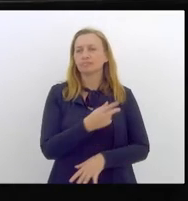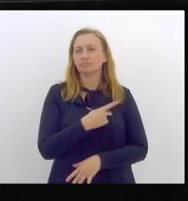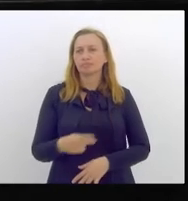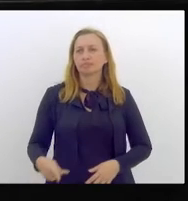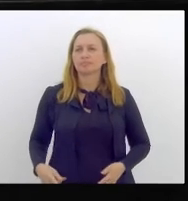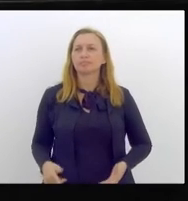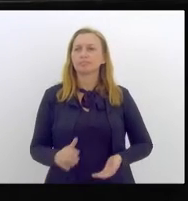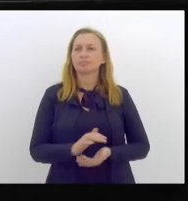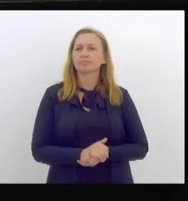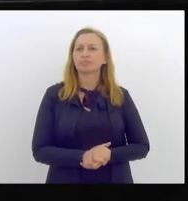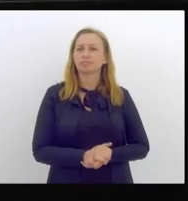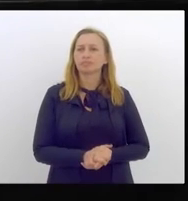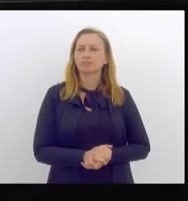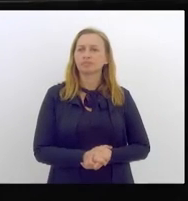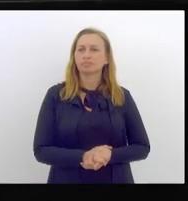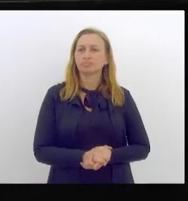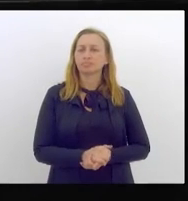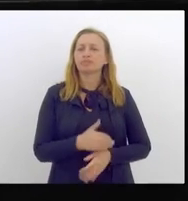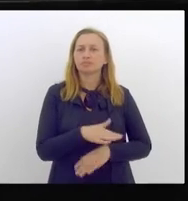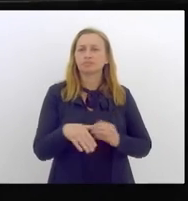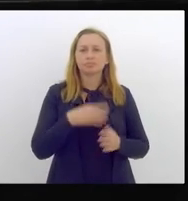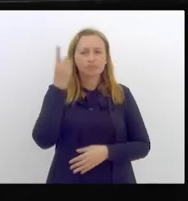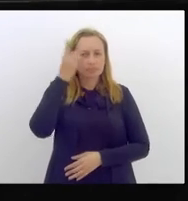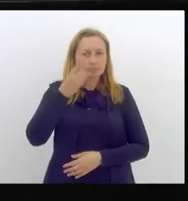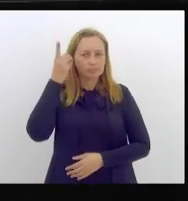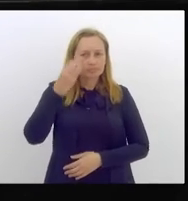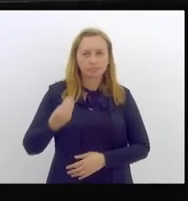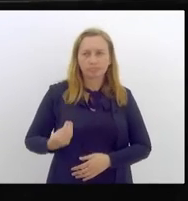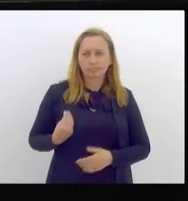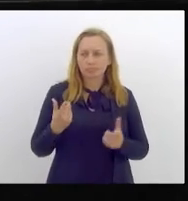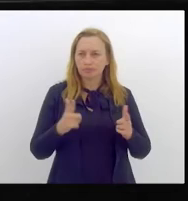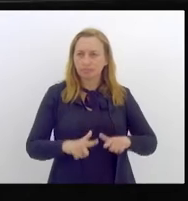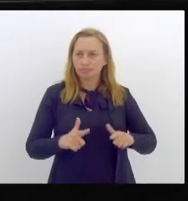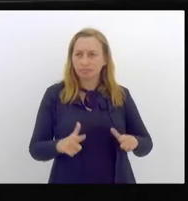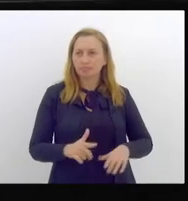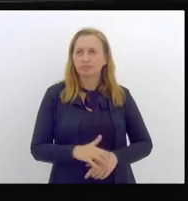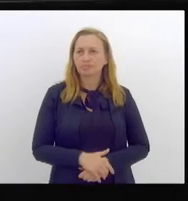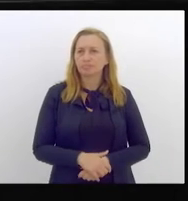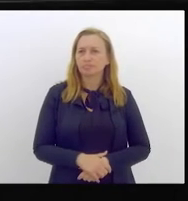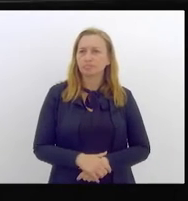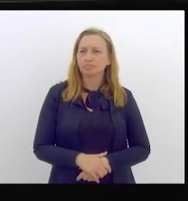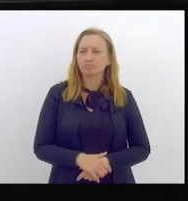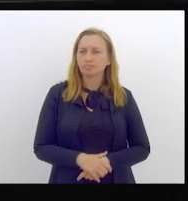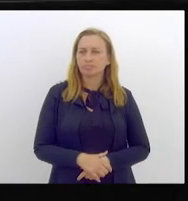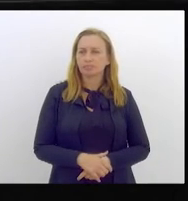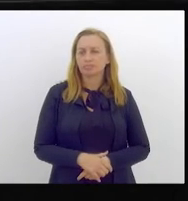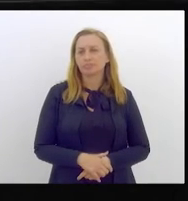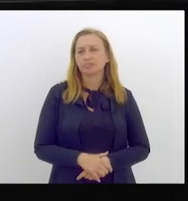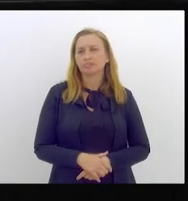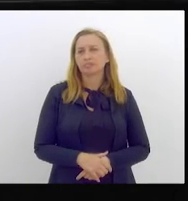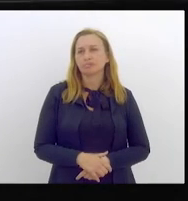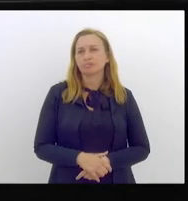sessão. Senhoras deputadas presentes, senhores deputados presentes,